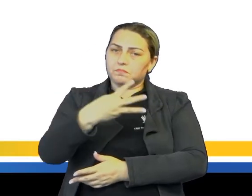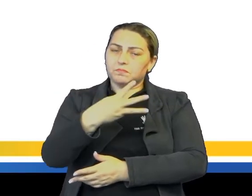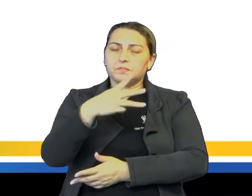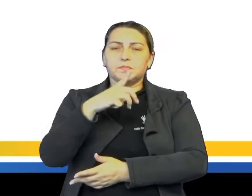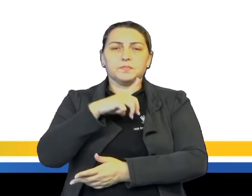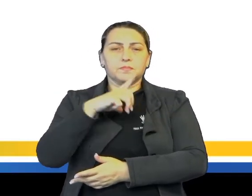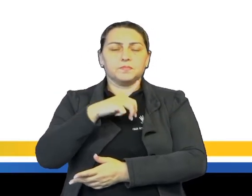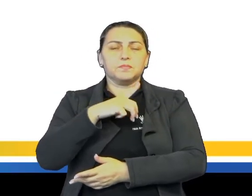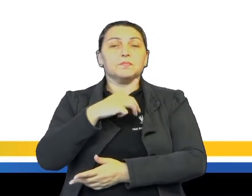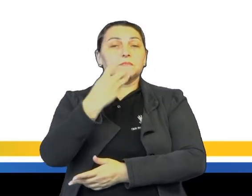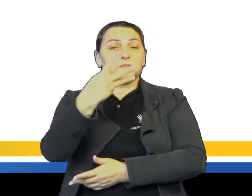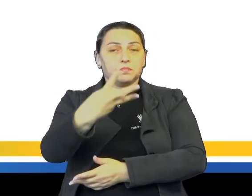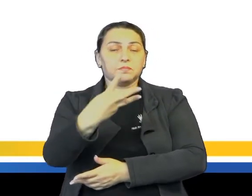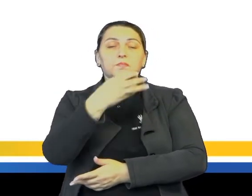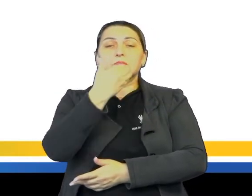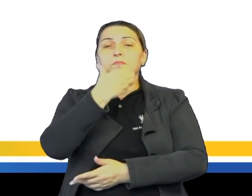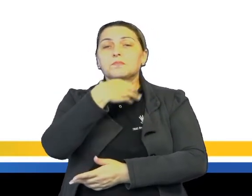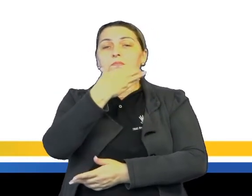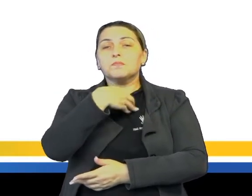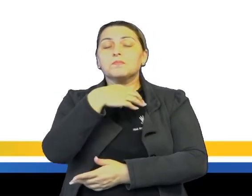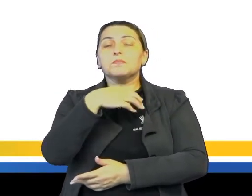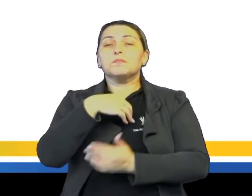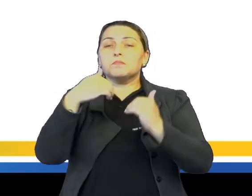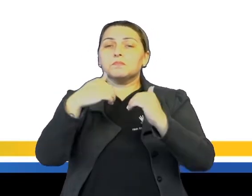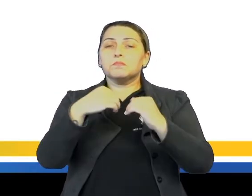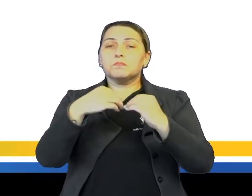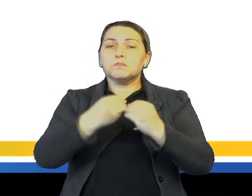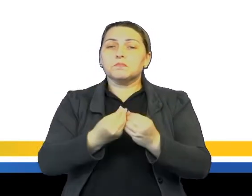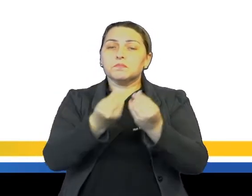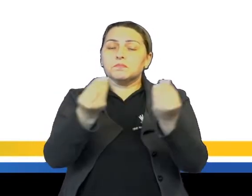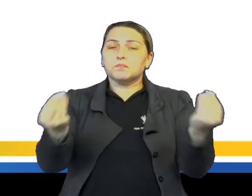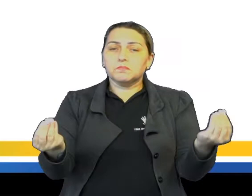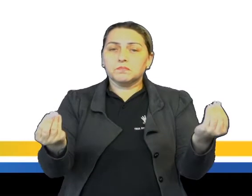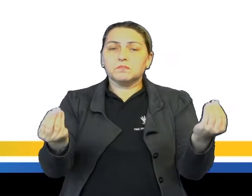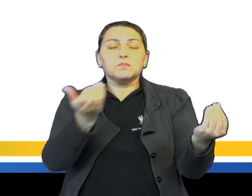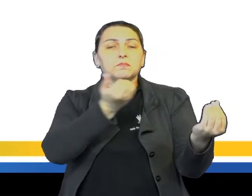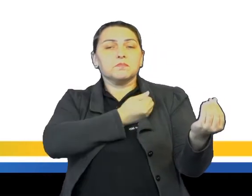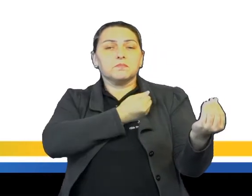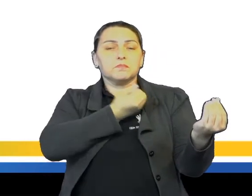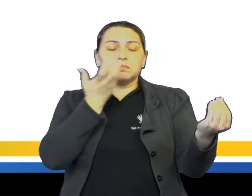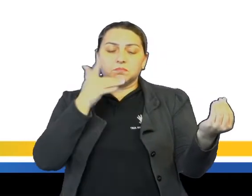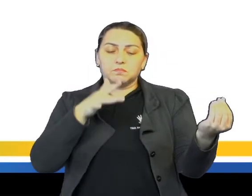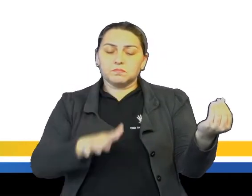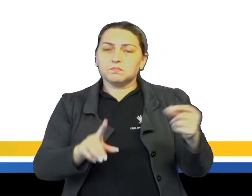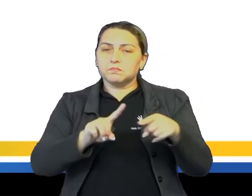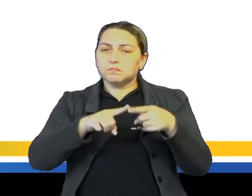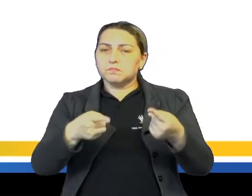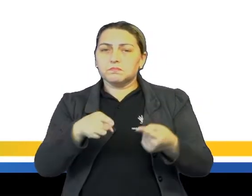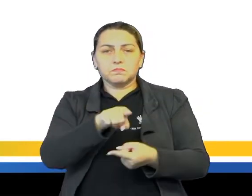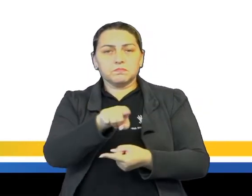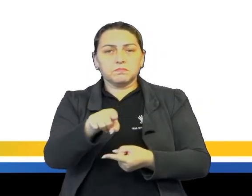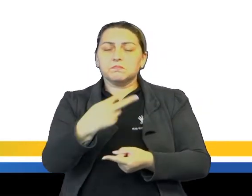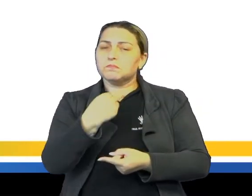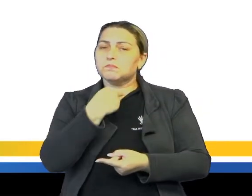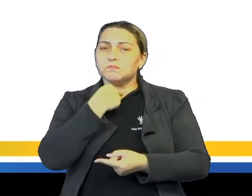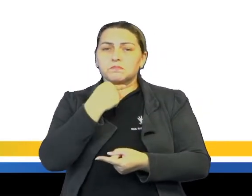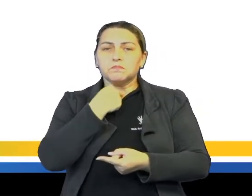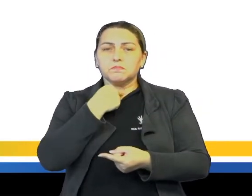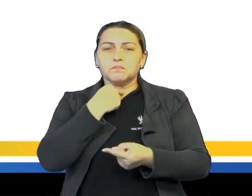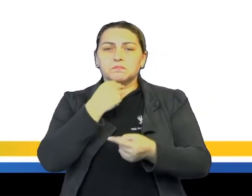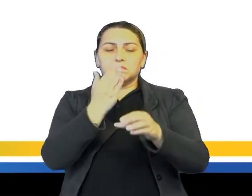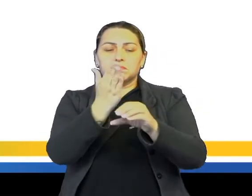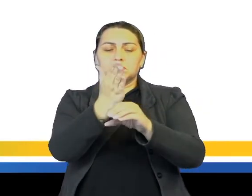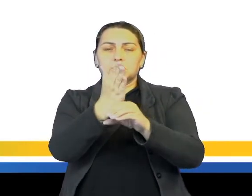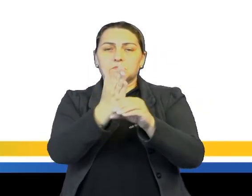tem 3 maçãs e você tem que dividir para um número de crianças, mas você não pode cortar